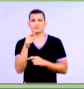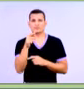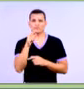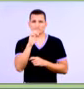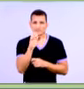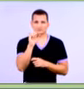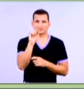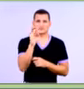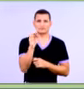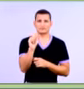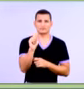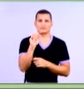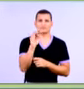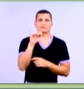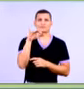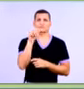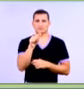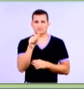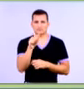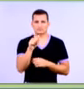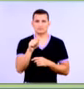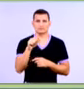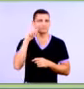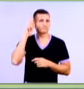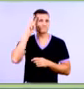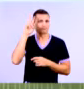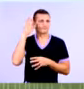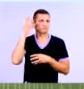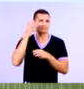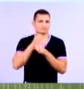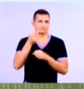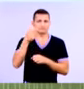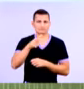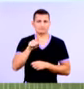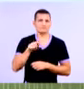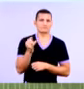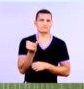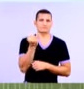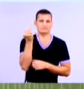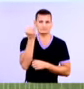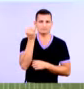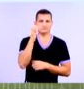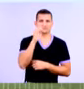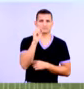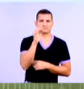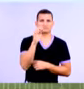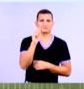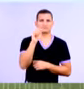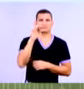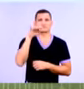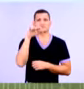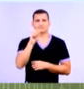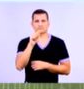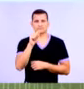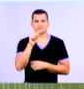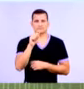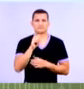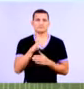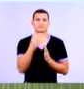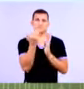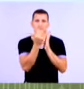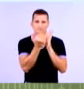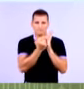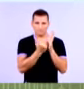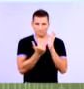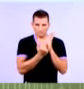alocação estática. Então, vamos recordar isso novamente. Isso é muito importante. Na estática, quando eu escrevo o meu programa,